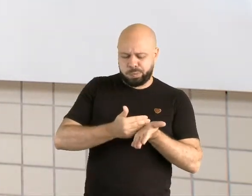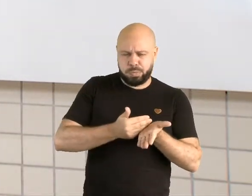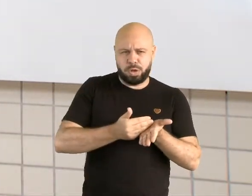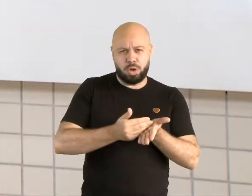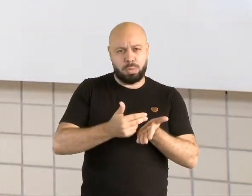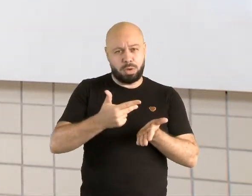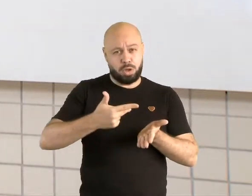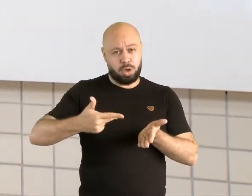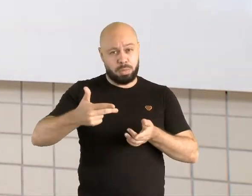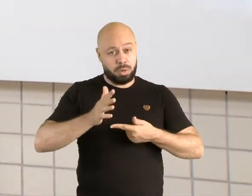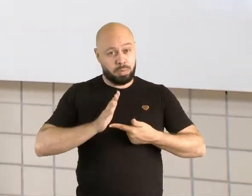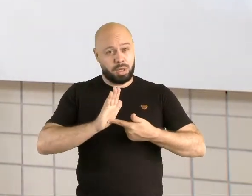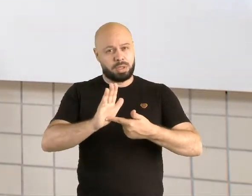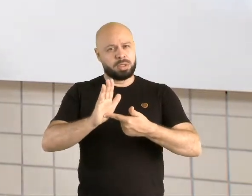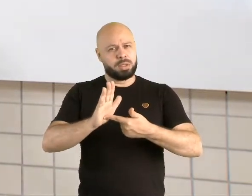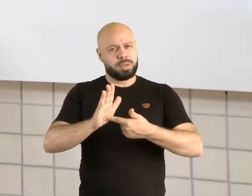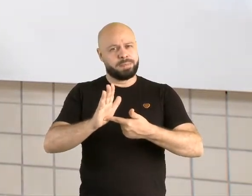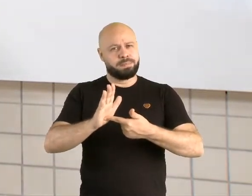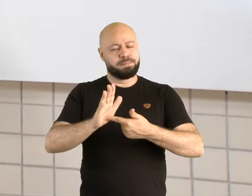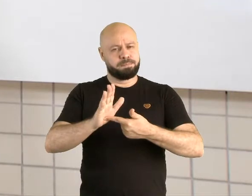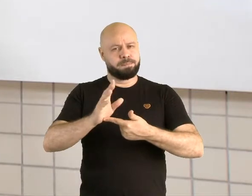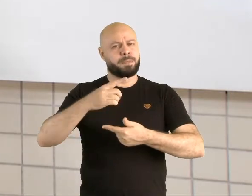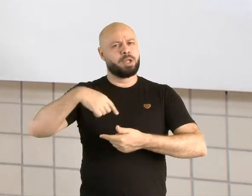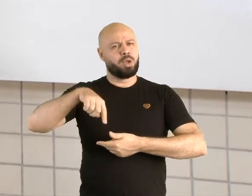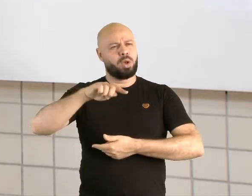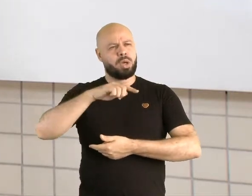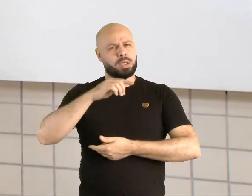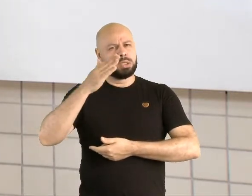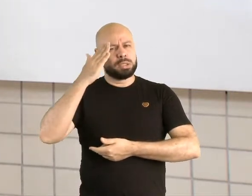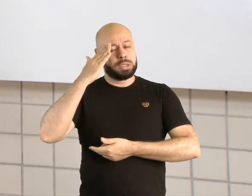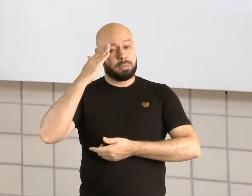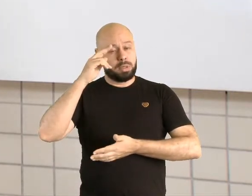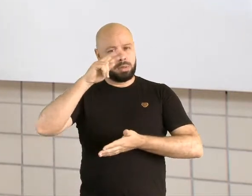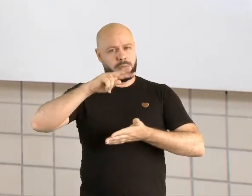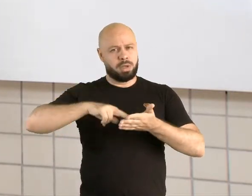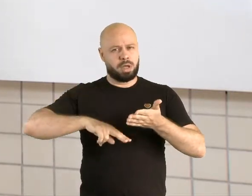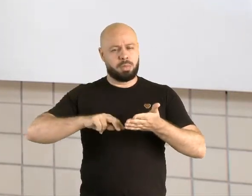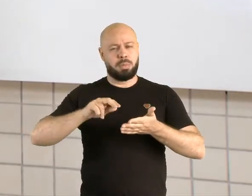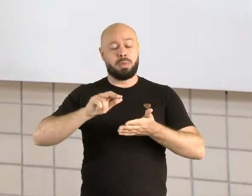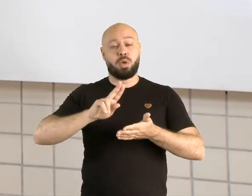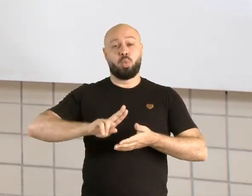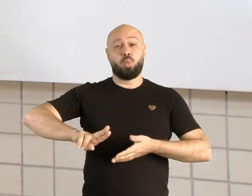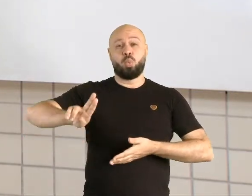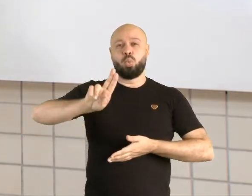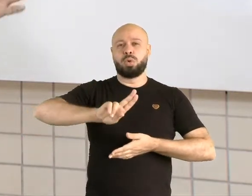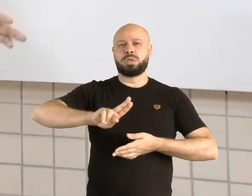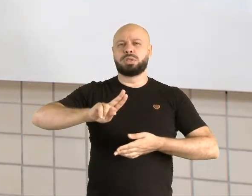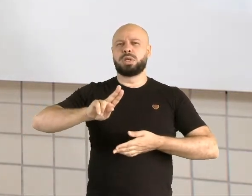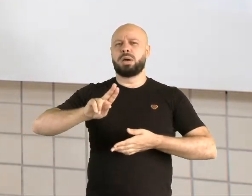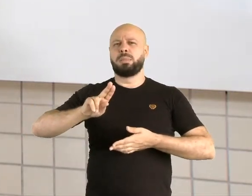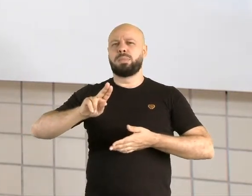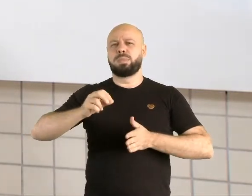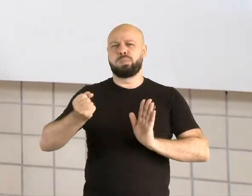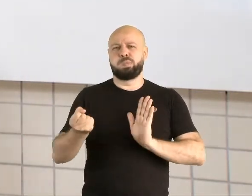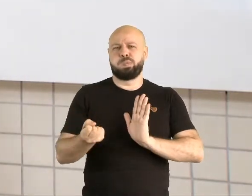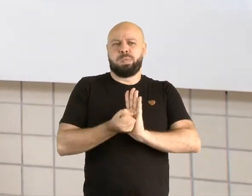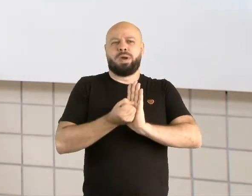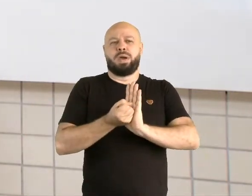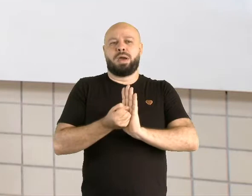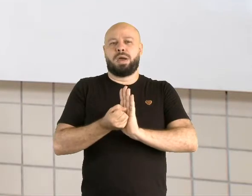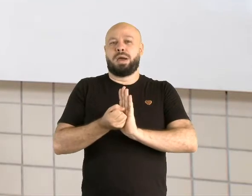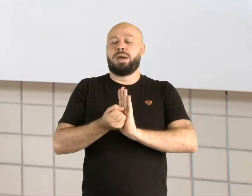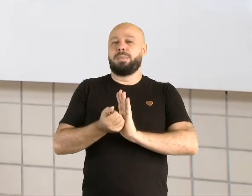pronomes demonstrativos, a gente leu que eles eram usados para marcar passado,